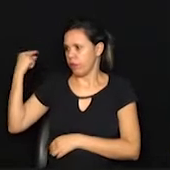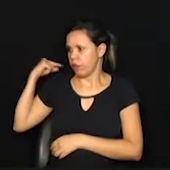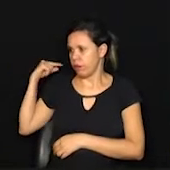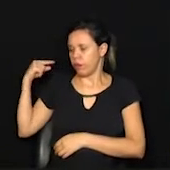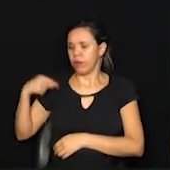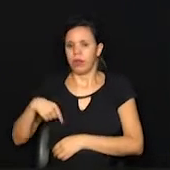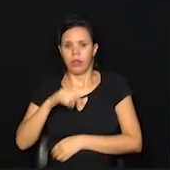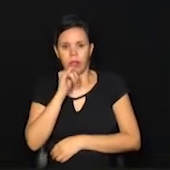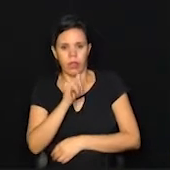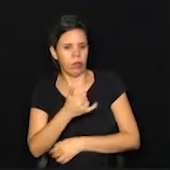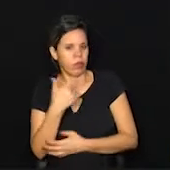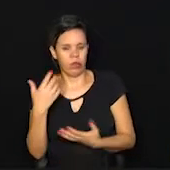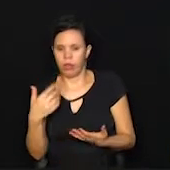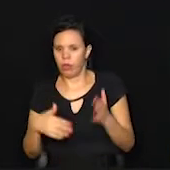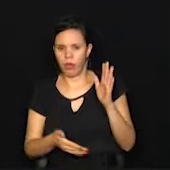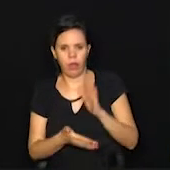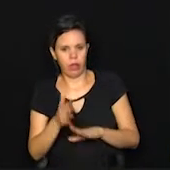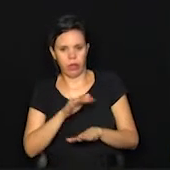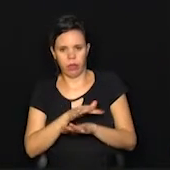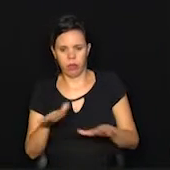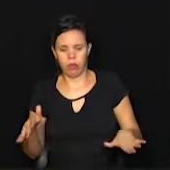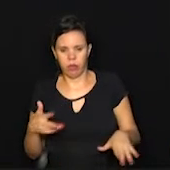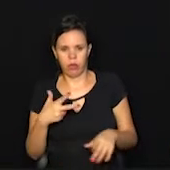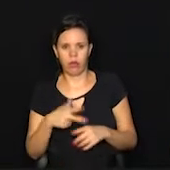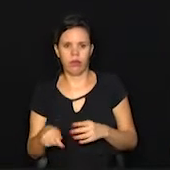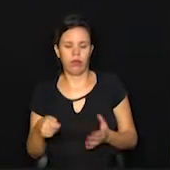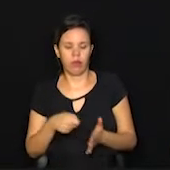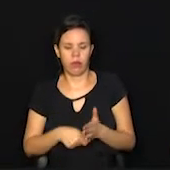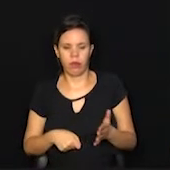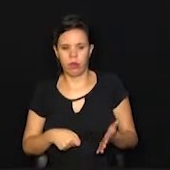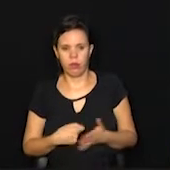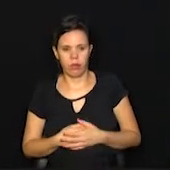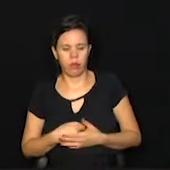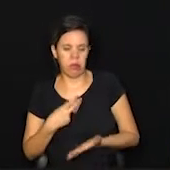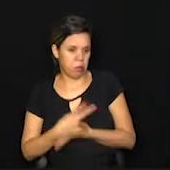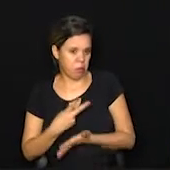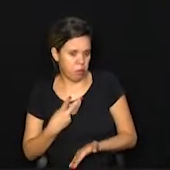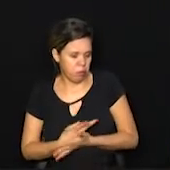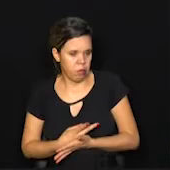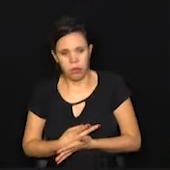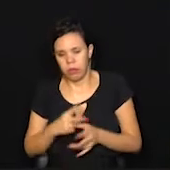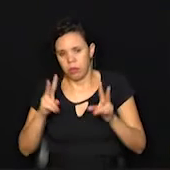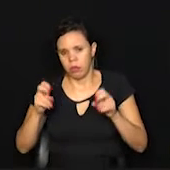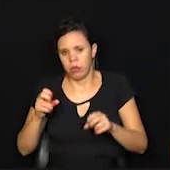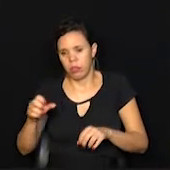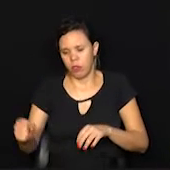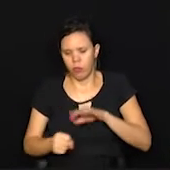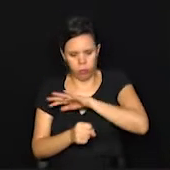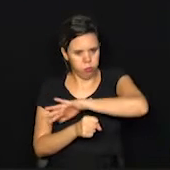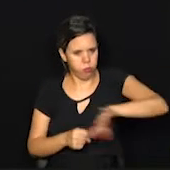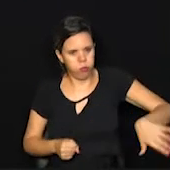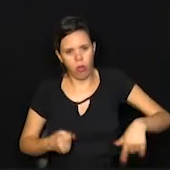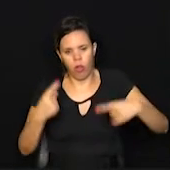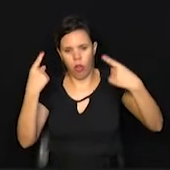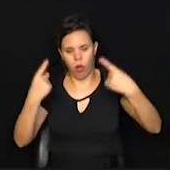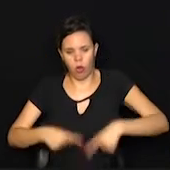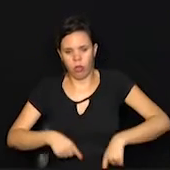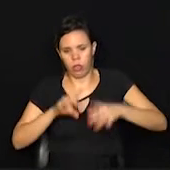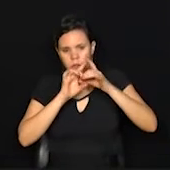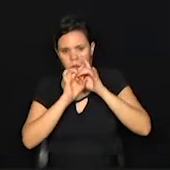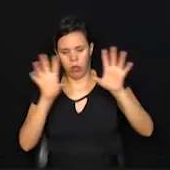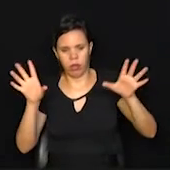de dizer não vão passar vai ter resistência e resistência mesmo o que se tratava de um golpe um atentado contra a democracia